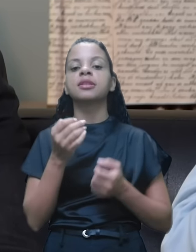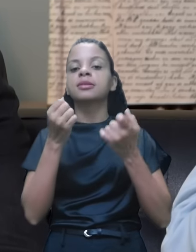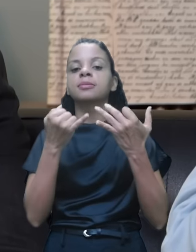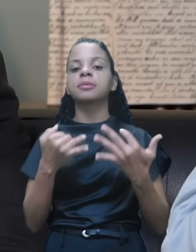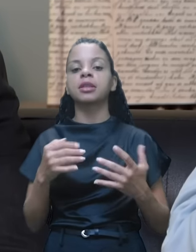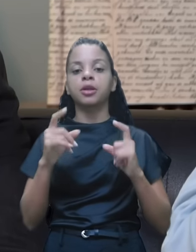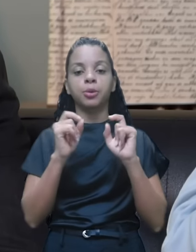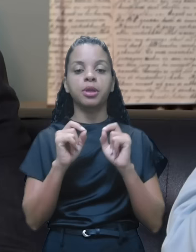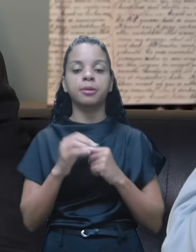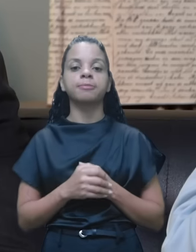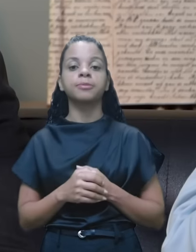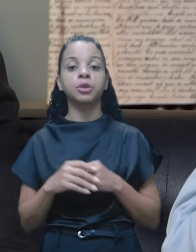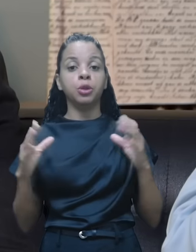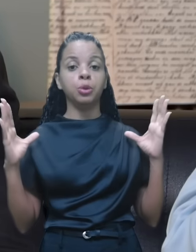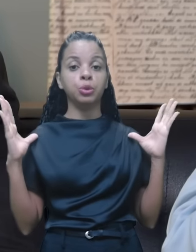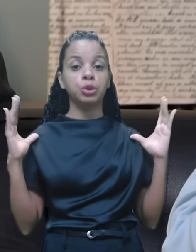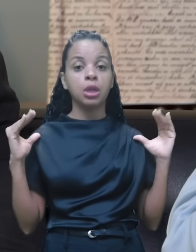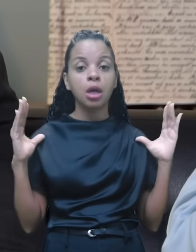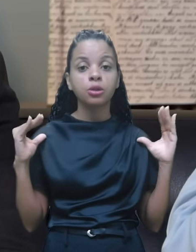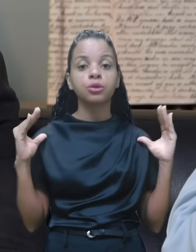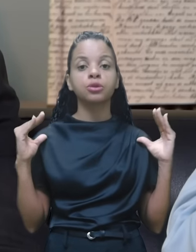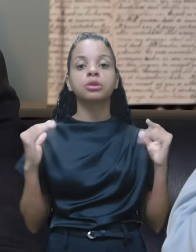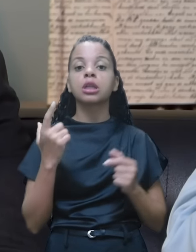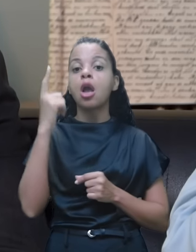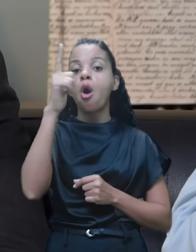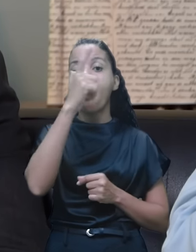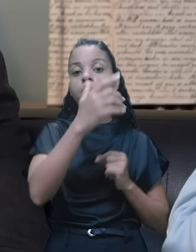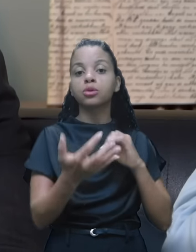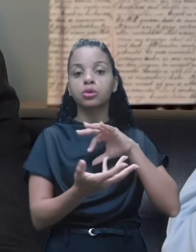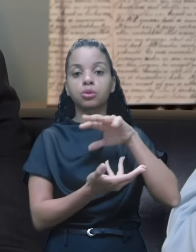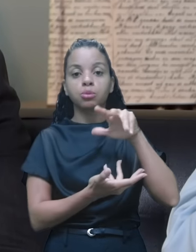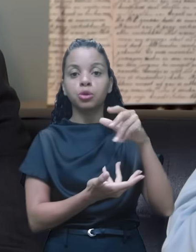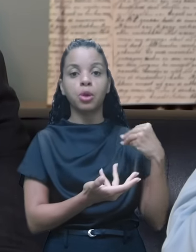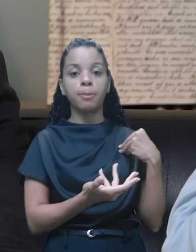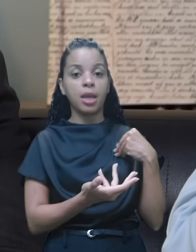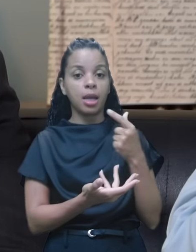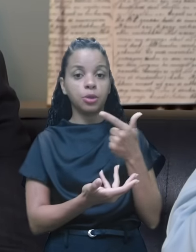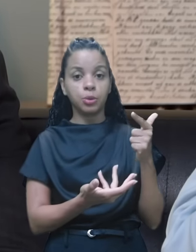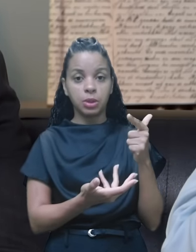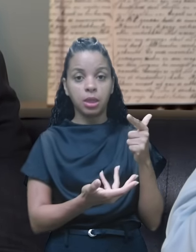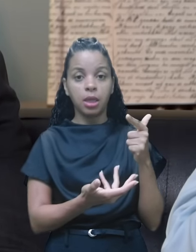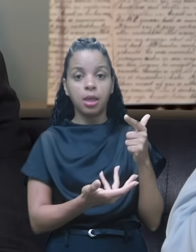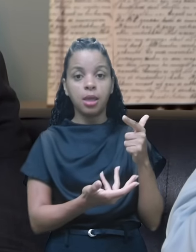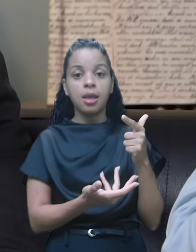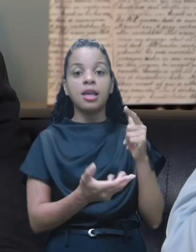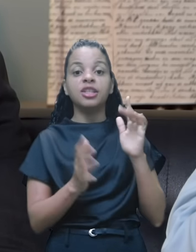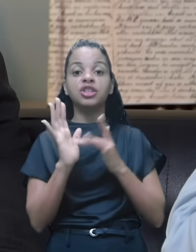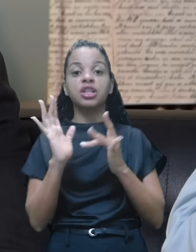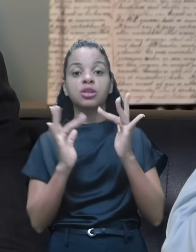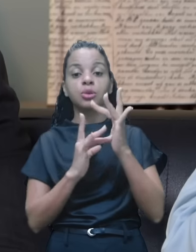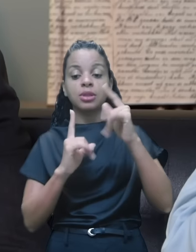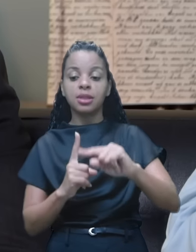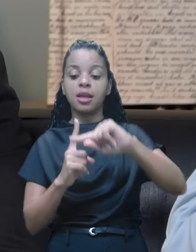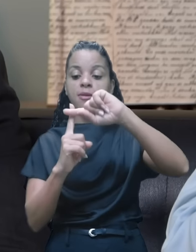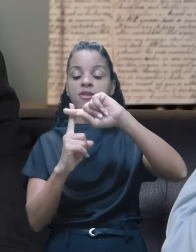diz o seguinte: para os anjos, né, e os mundos não caídos, a frase está consumado teve profundo